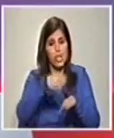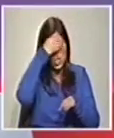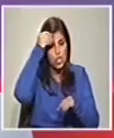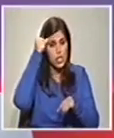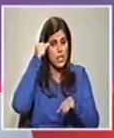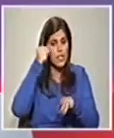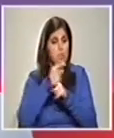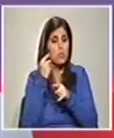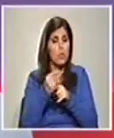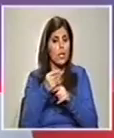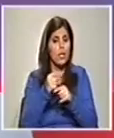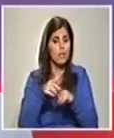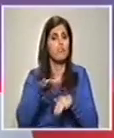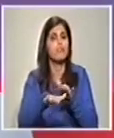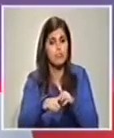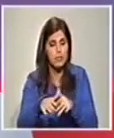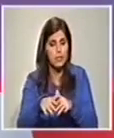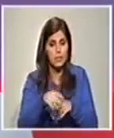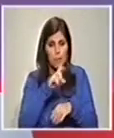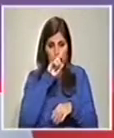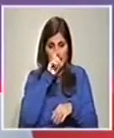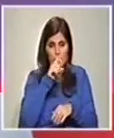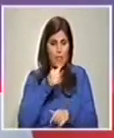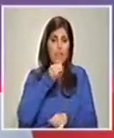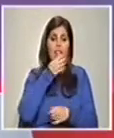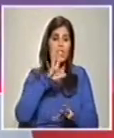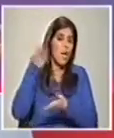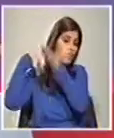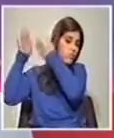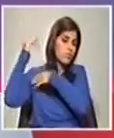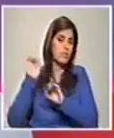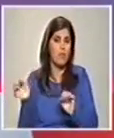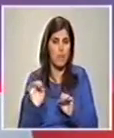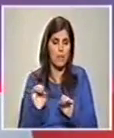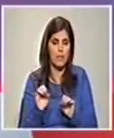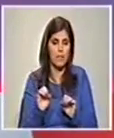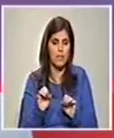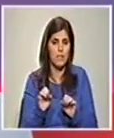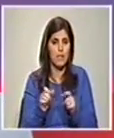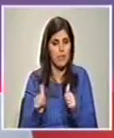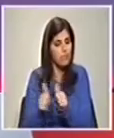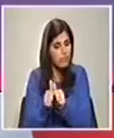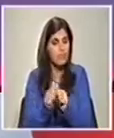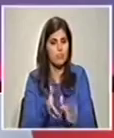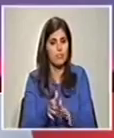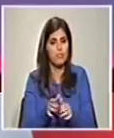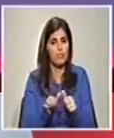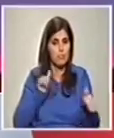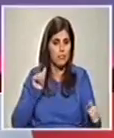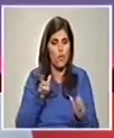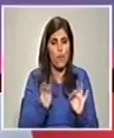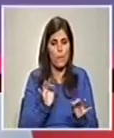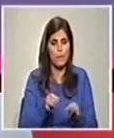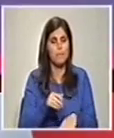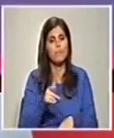porquê que estamos a dar os passos em frente e não deixar os outros lá para trás, porque não serve de nada se continuarmos divorciados, não é? Uhum, uhum. Tânia, o que